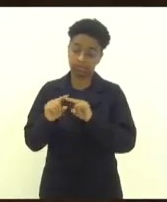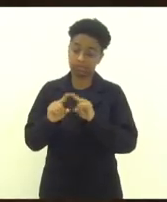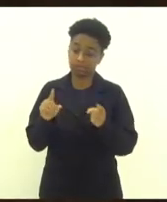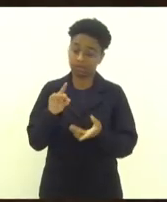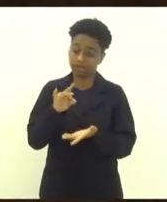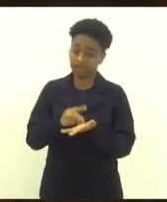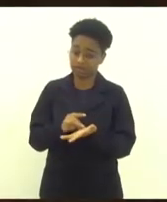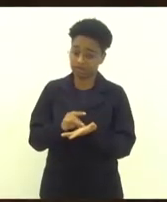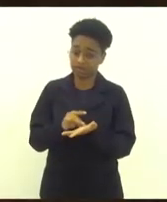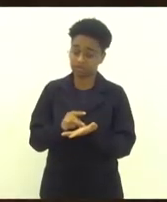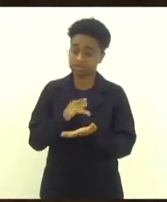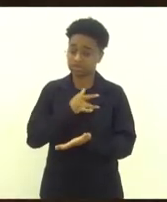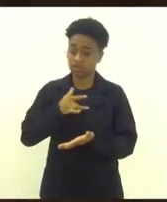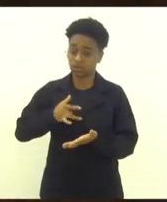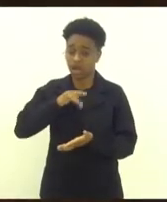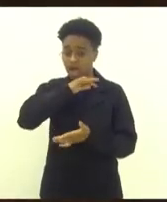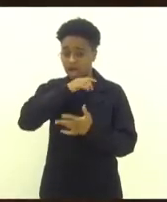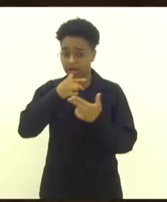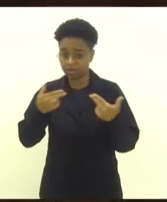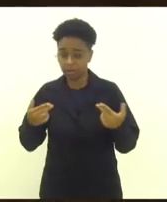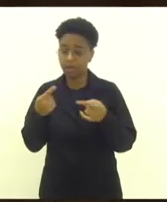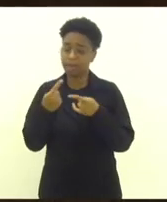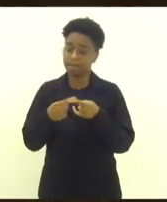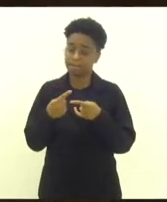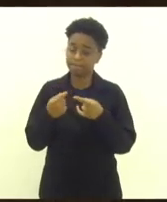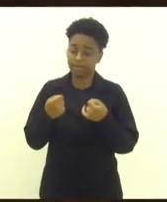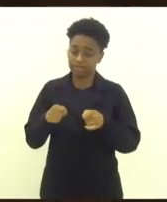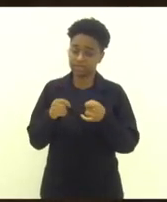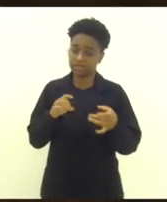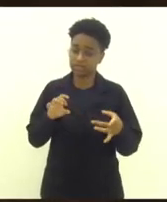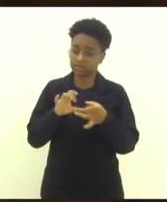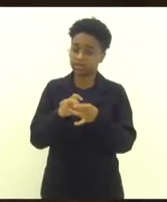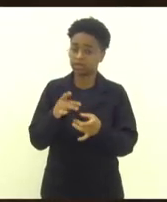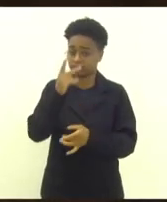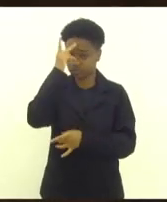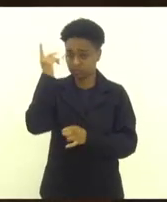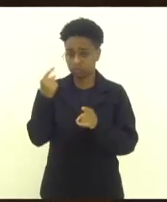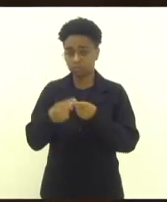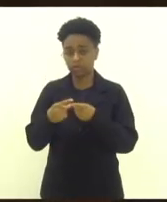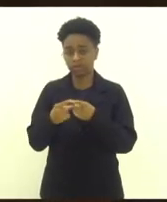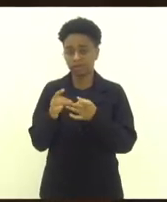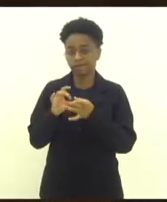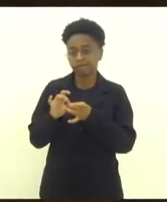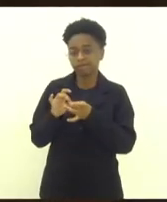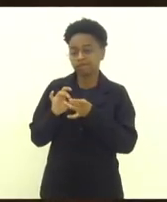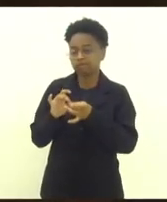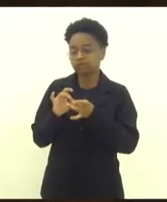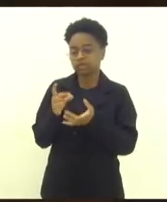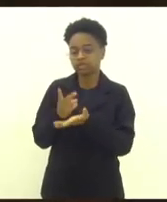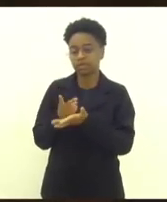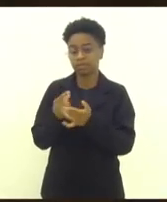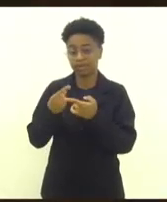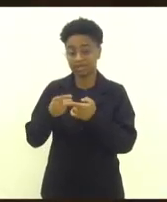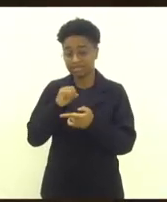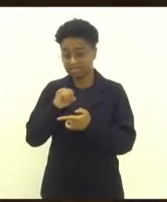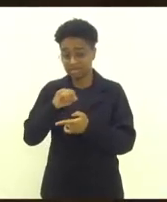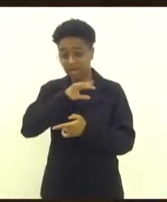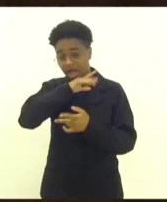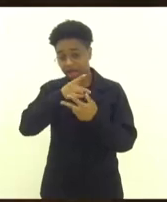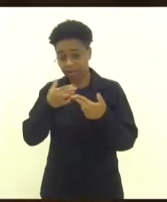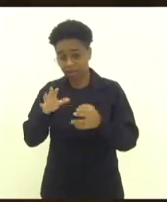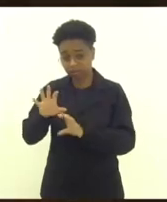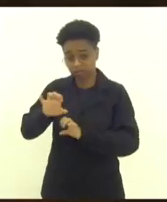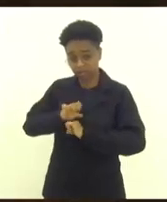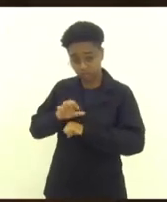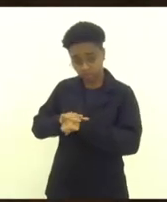a saúde animal tem que ver com essa outras pessoas também porque é um convívio muito íntimo né os animais ficam doentes as pessoas acabam